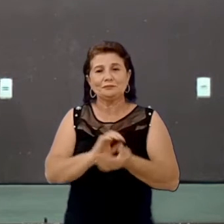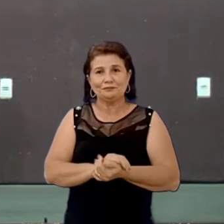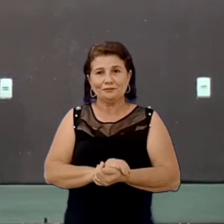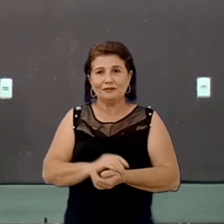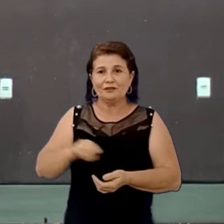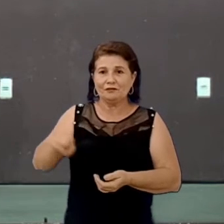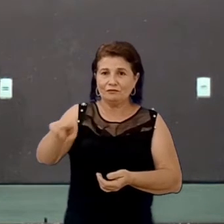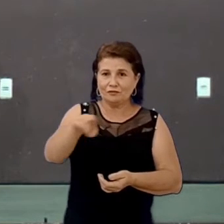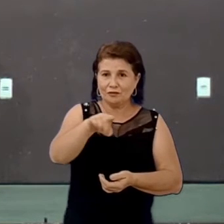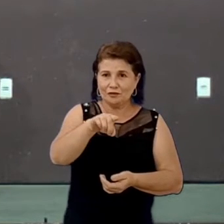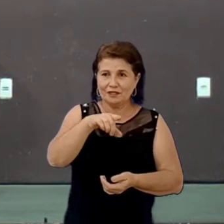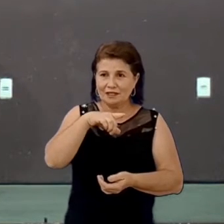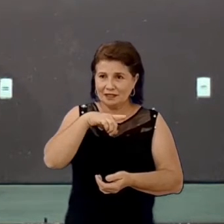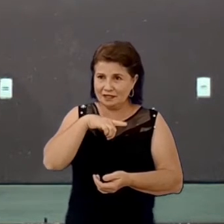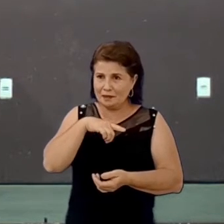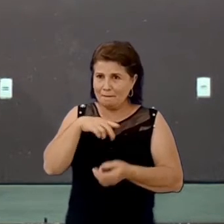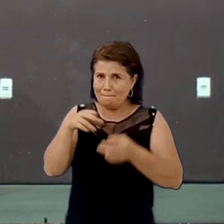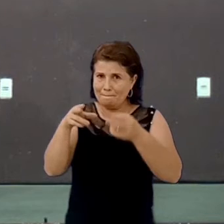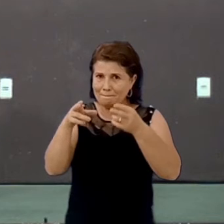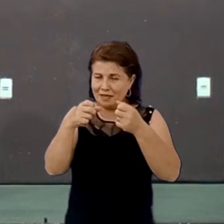você tem participado desses frutos?